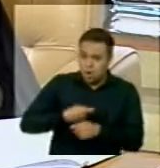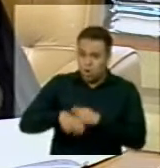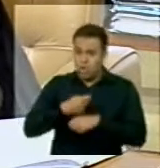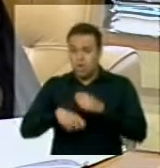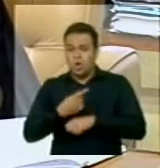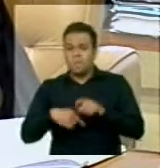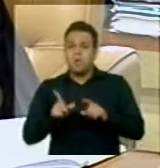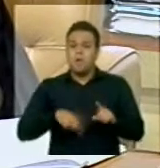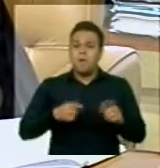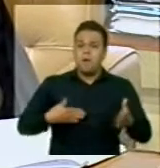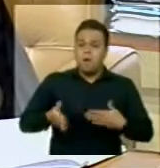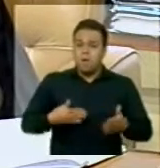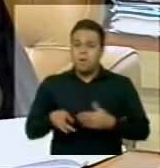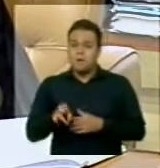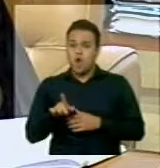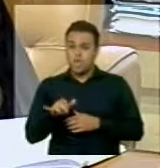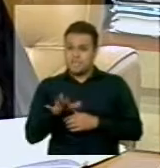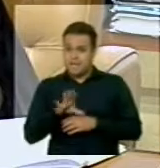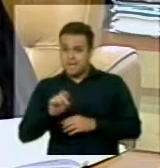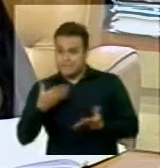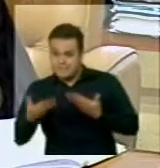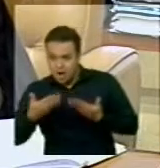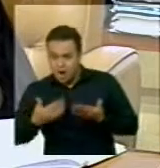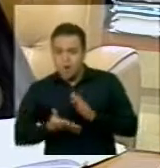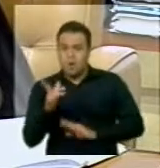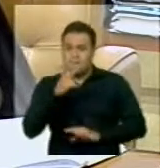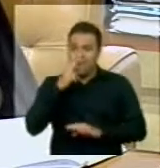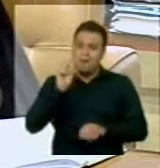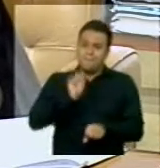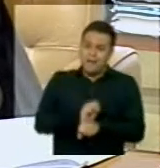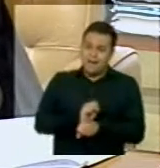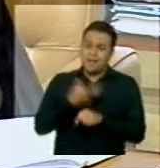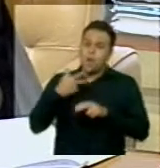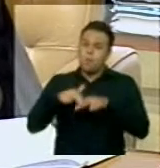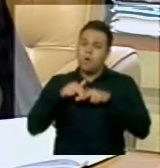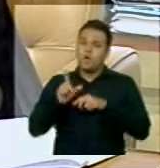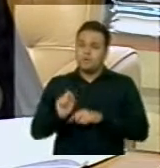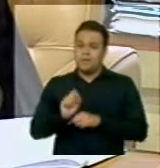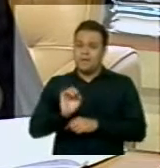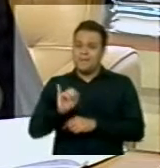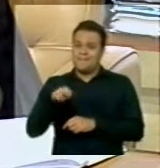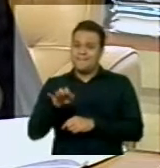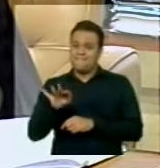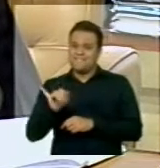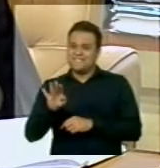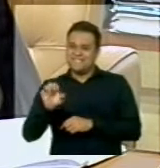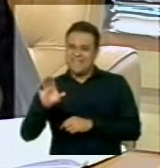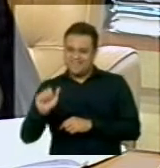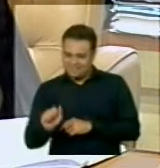esses negócios jurídicos ficam travados por conta da ineficiência do